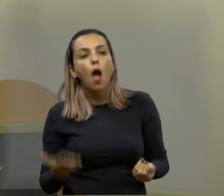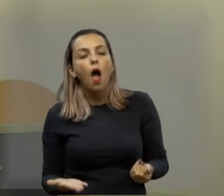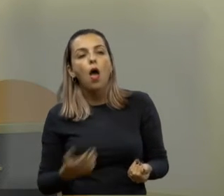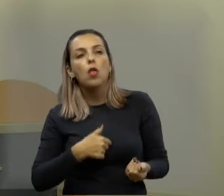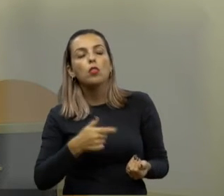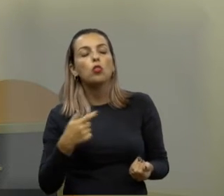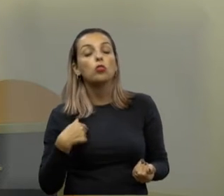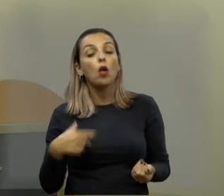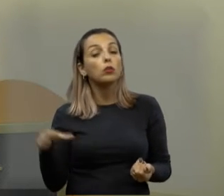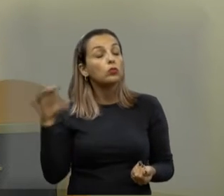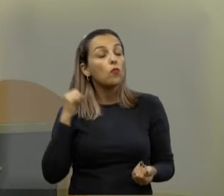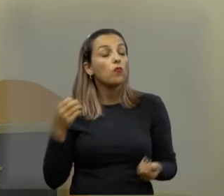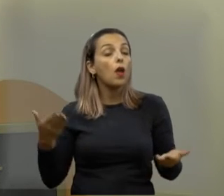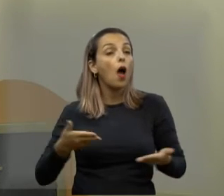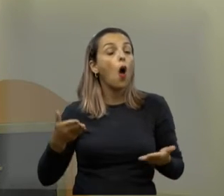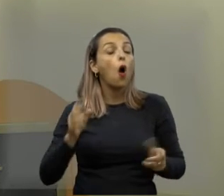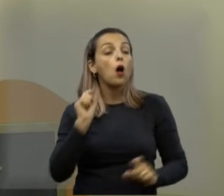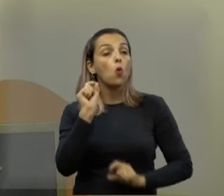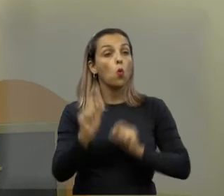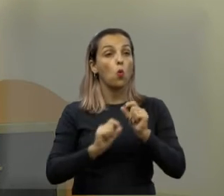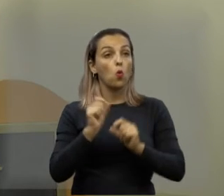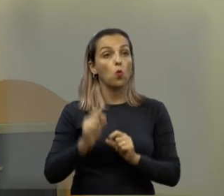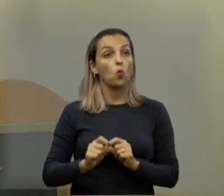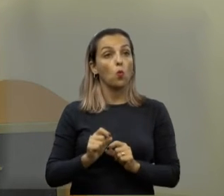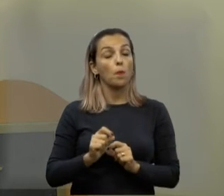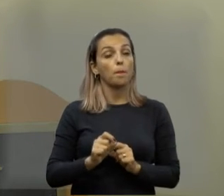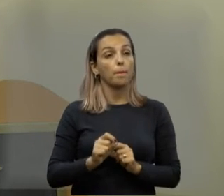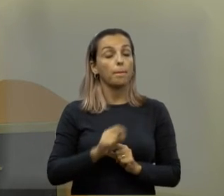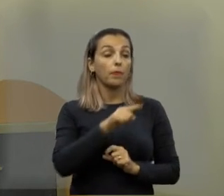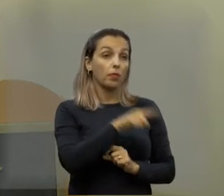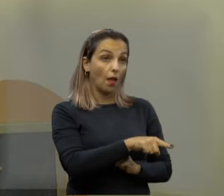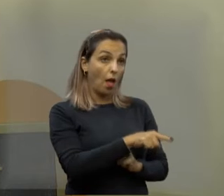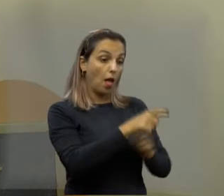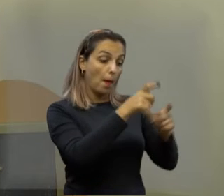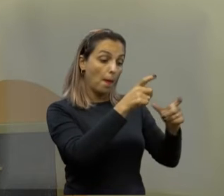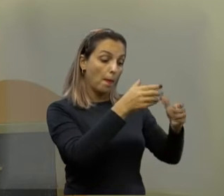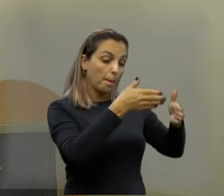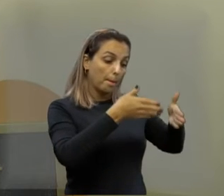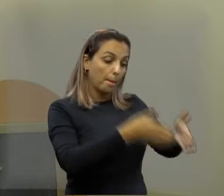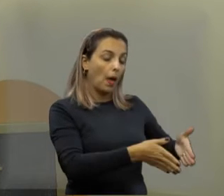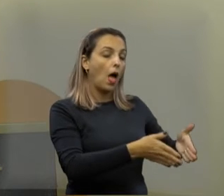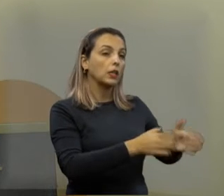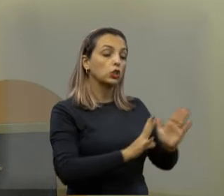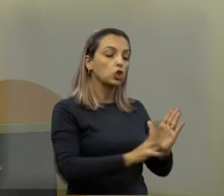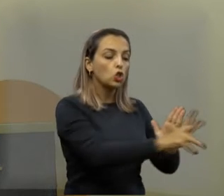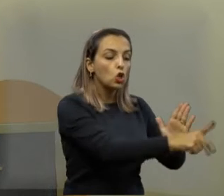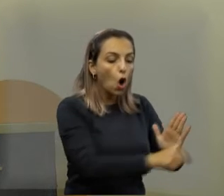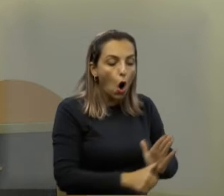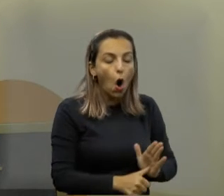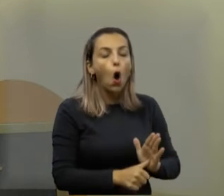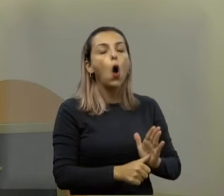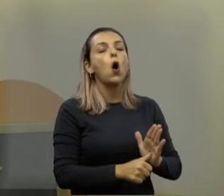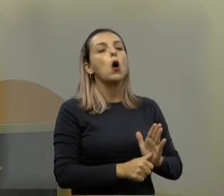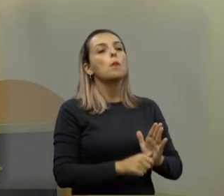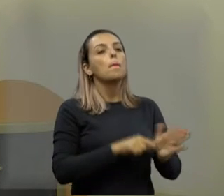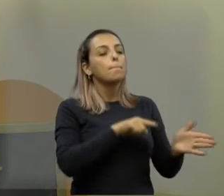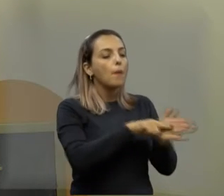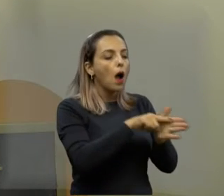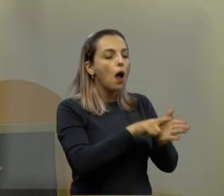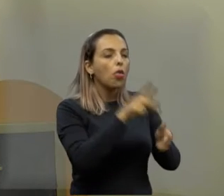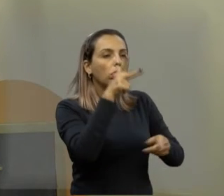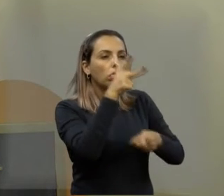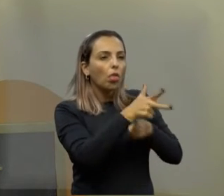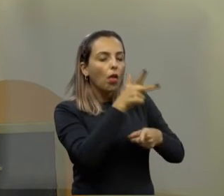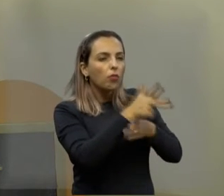já não ouvimos nessa legislatura que lá no cemitério São Bento tem Furtos que a gente tem que investir em